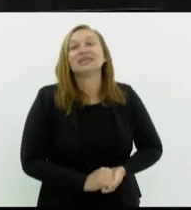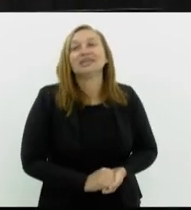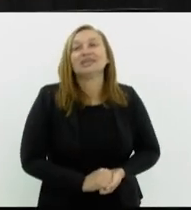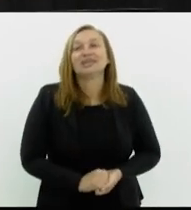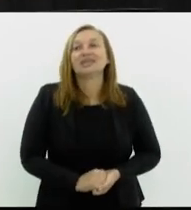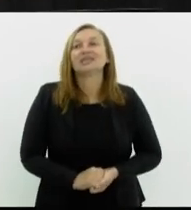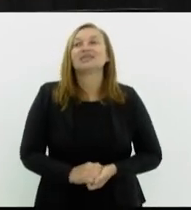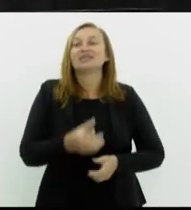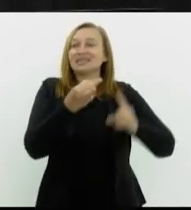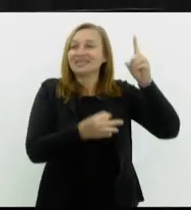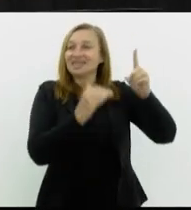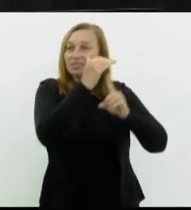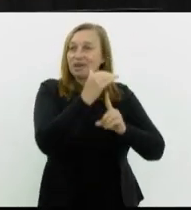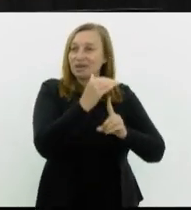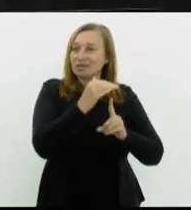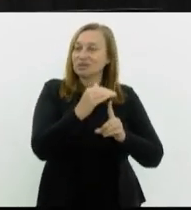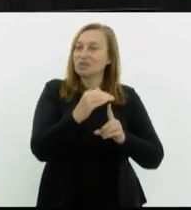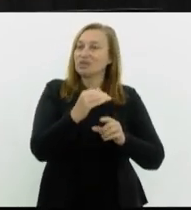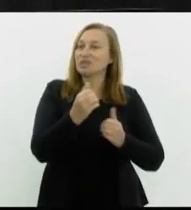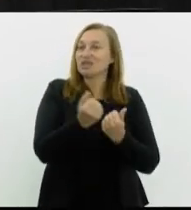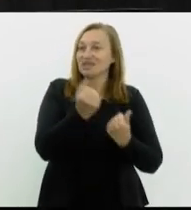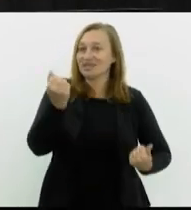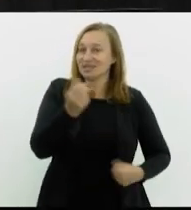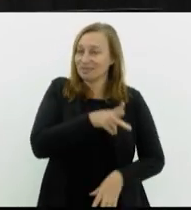Minha desembargadora, segunda vice-presidente.